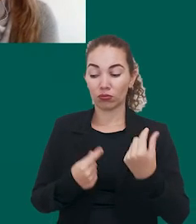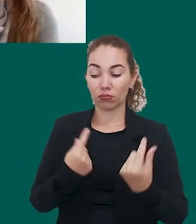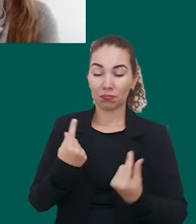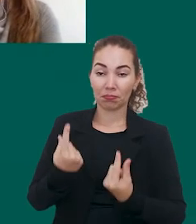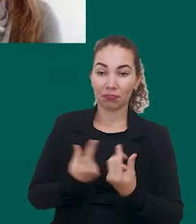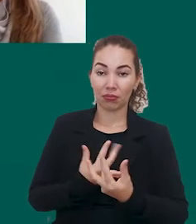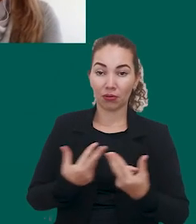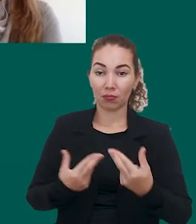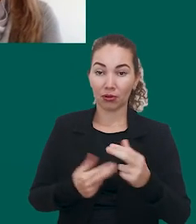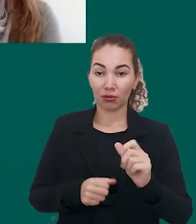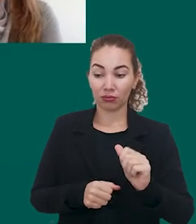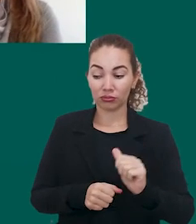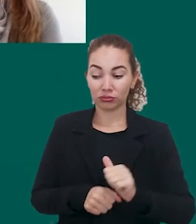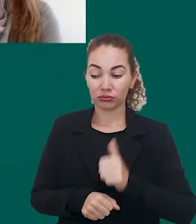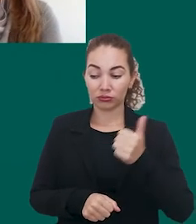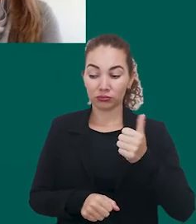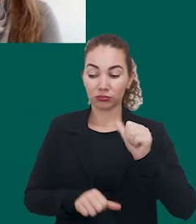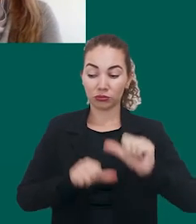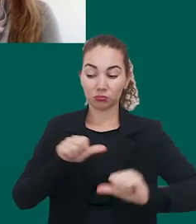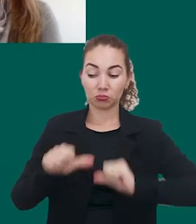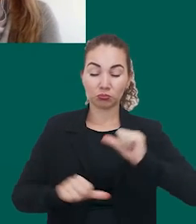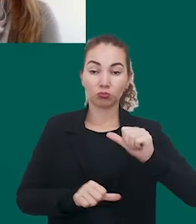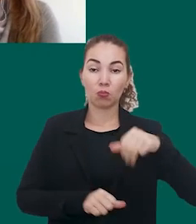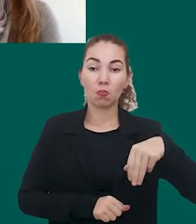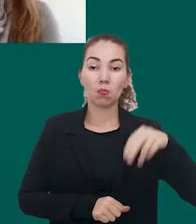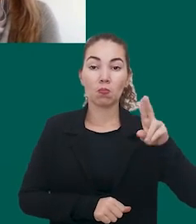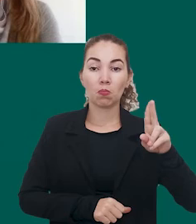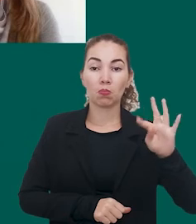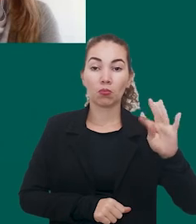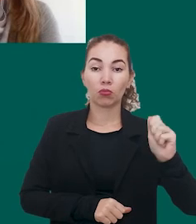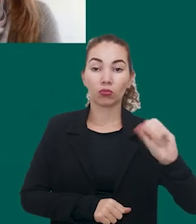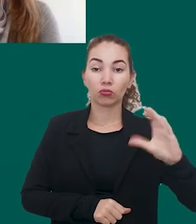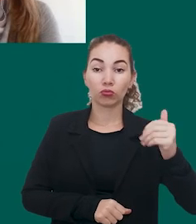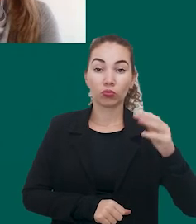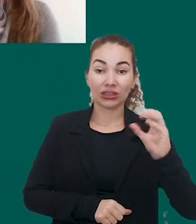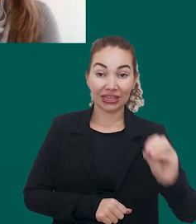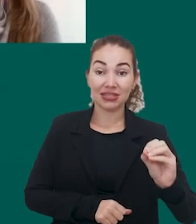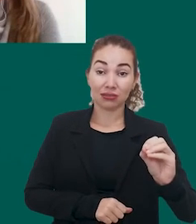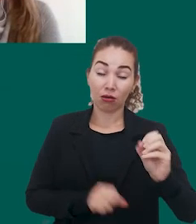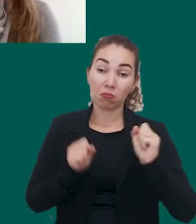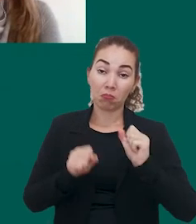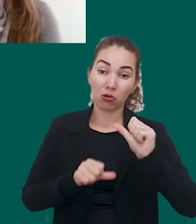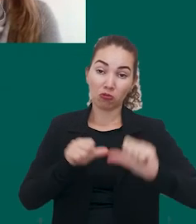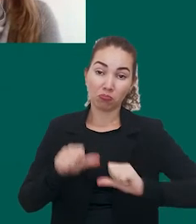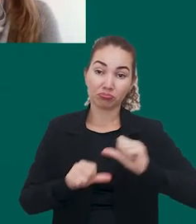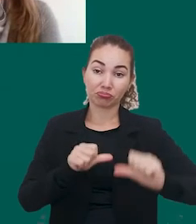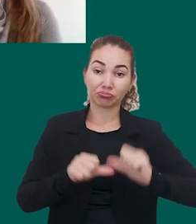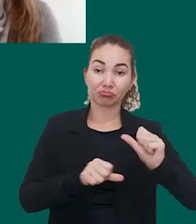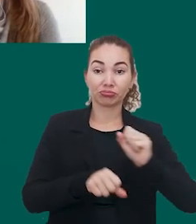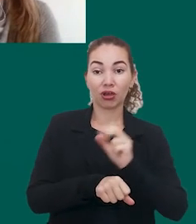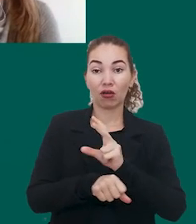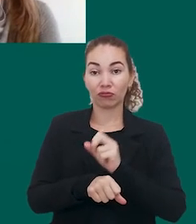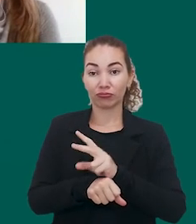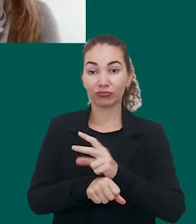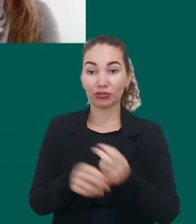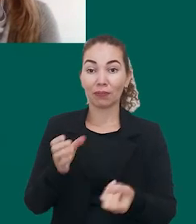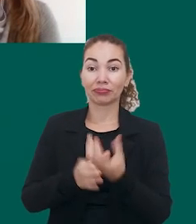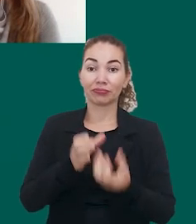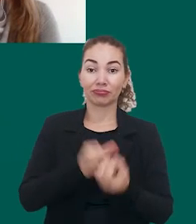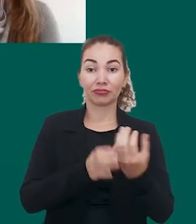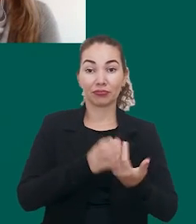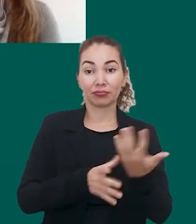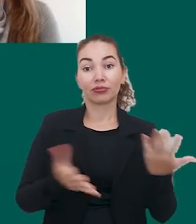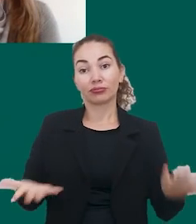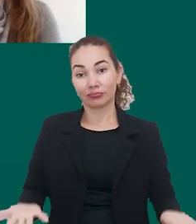mais contagiosas, talvez isso mude em algum momento para uma variante menos contagiosa e a gente possa se livrar, enfim,